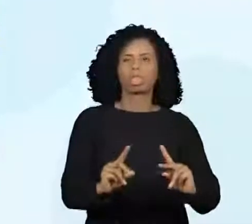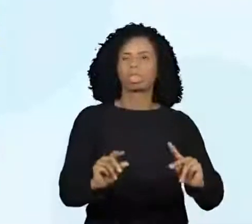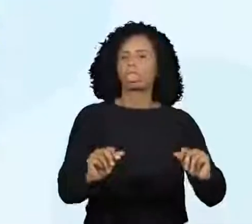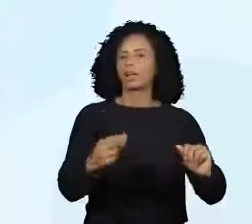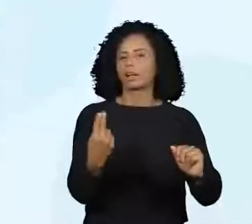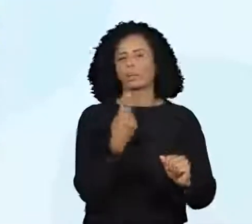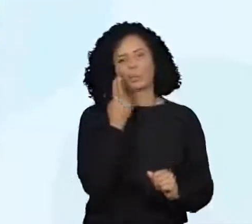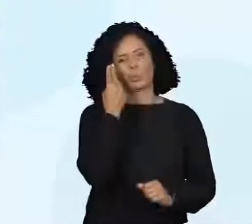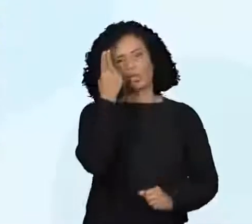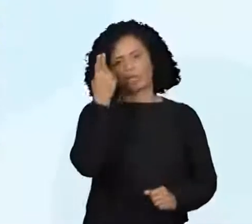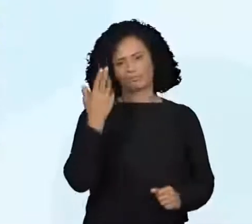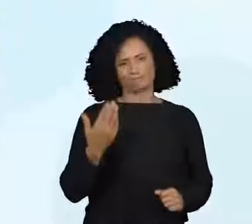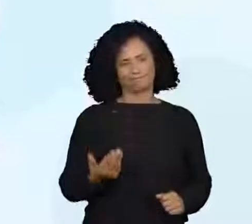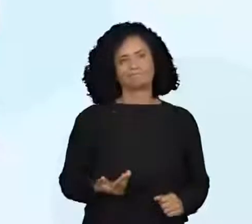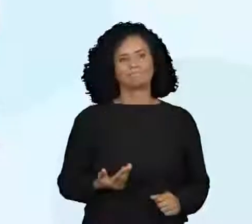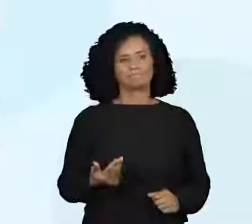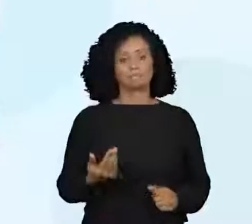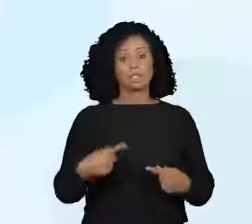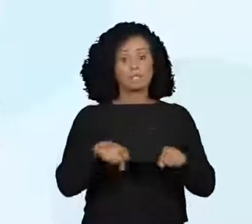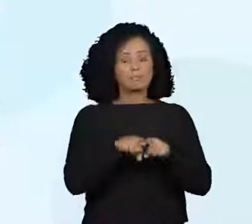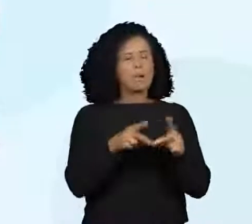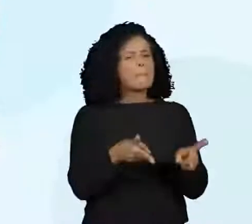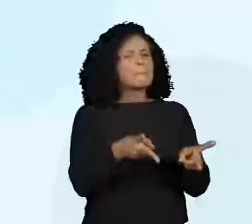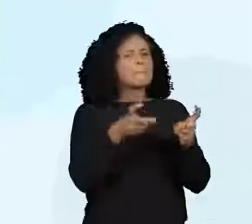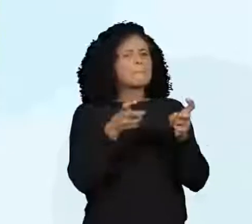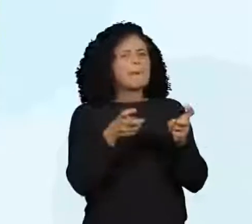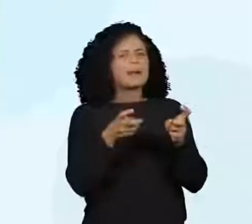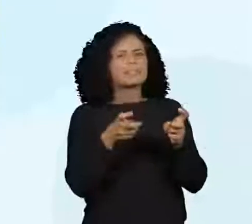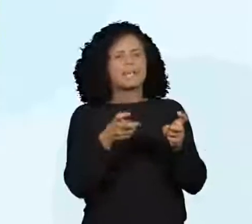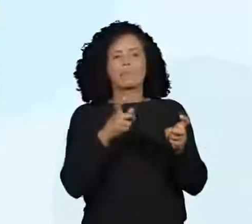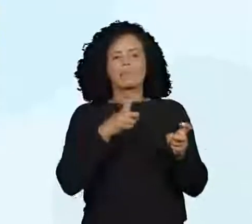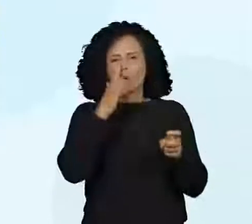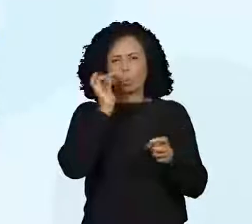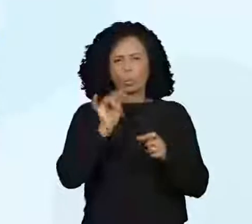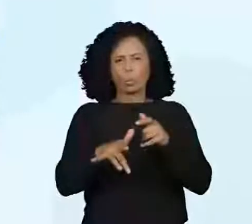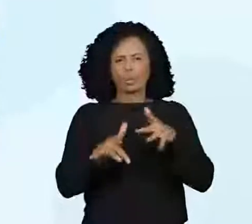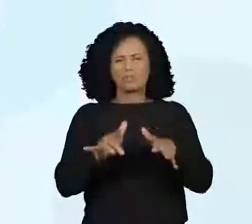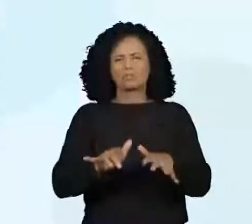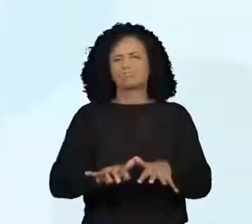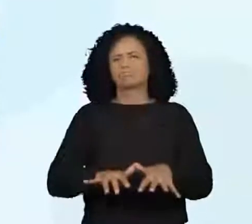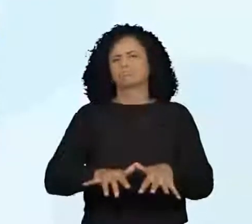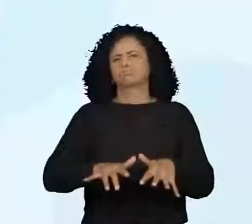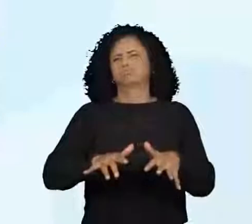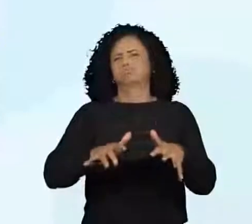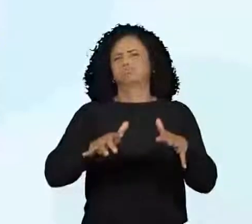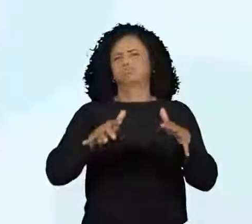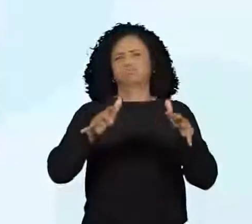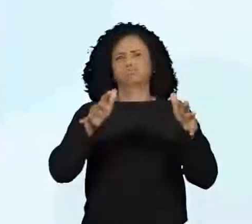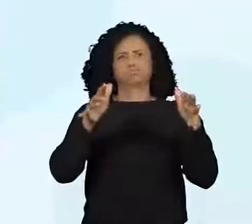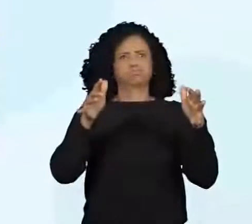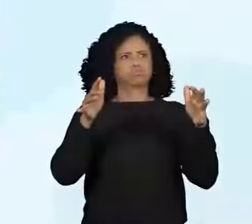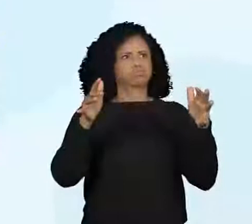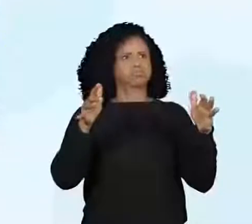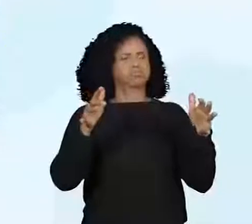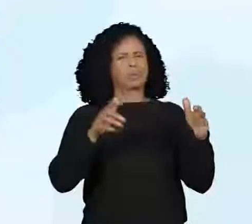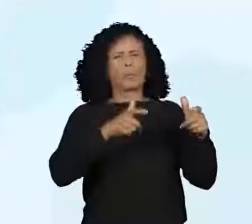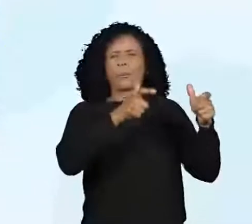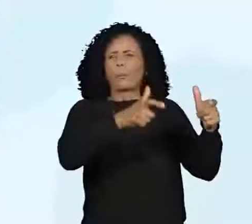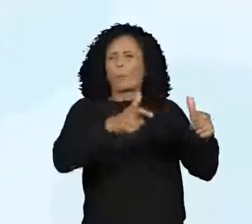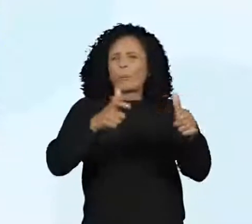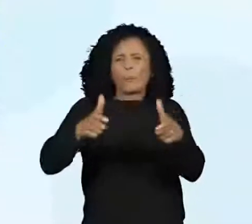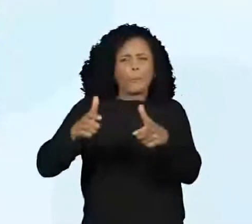Atualmente, observando um aumento do volume de lixo em todo o